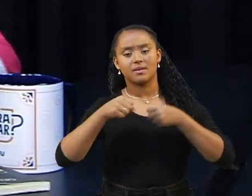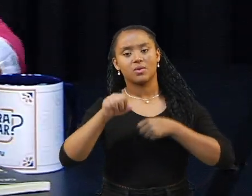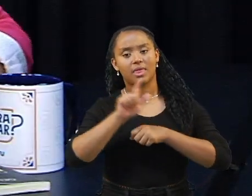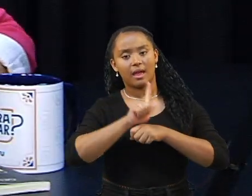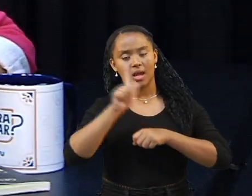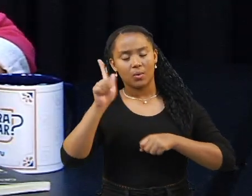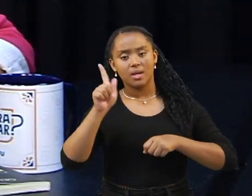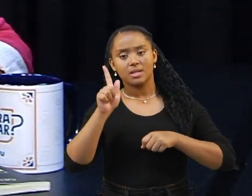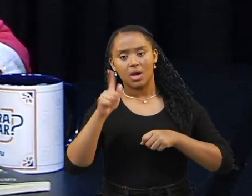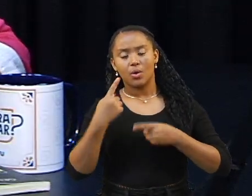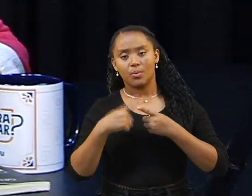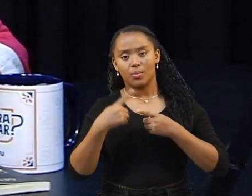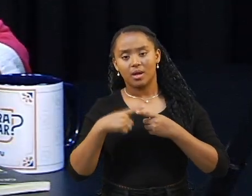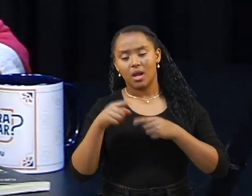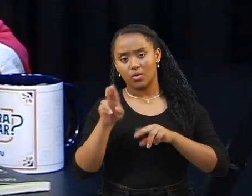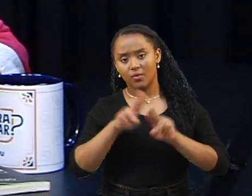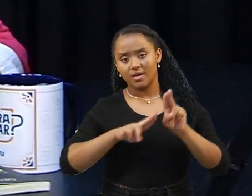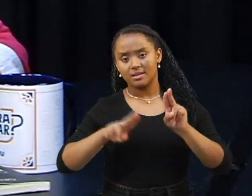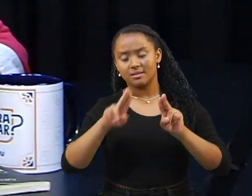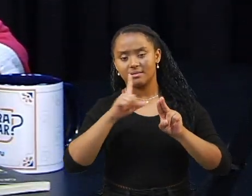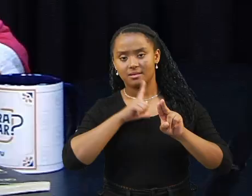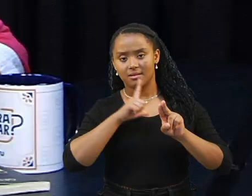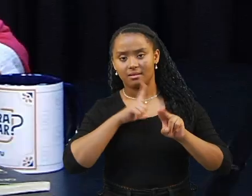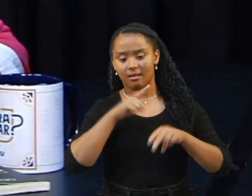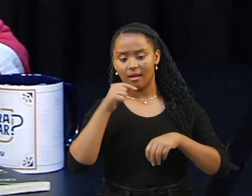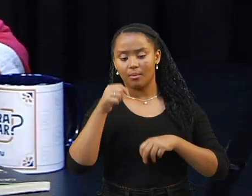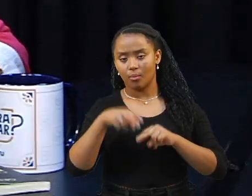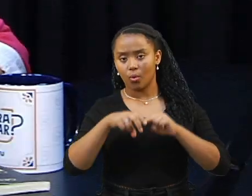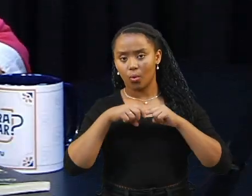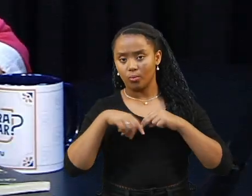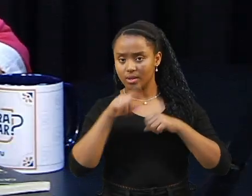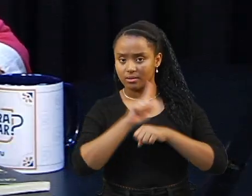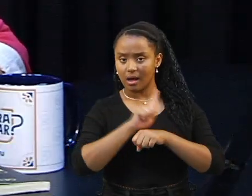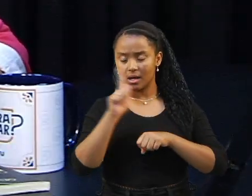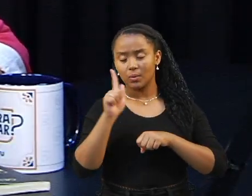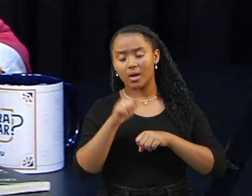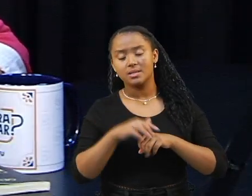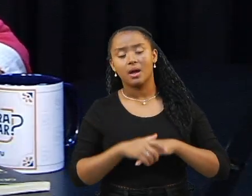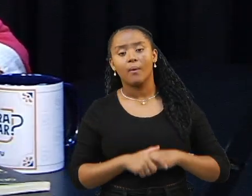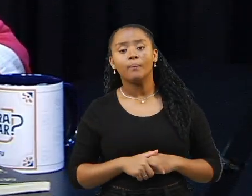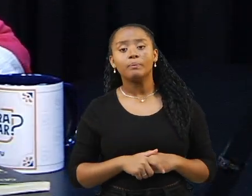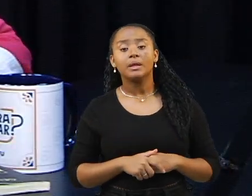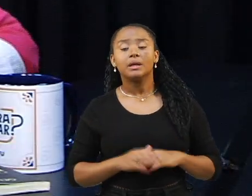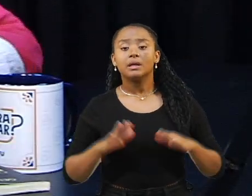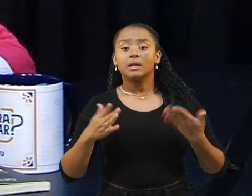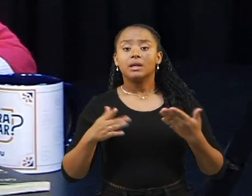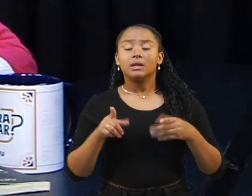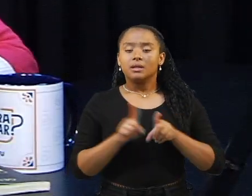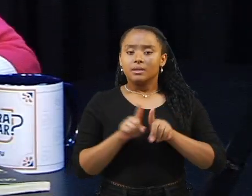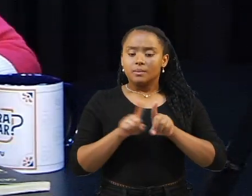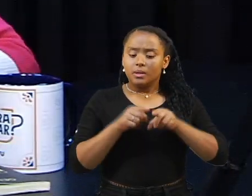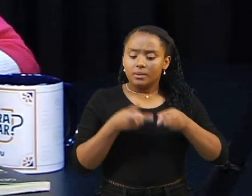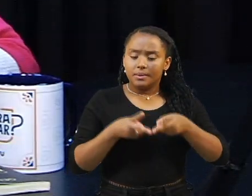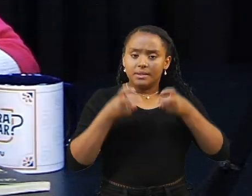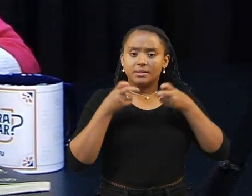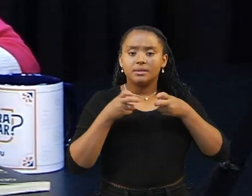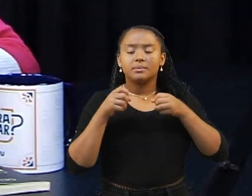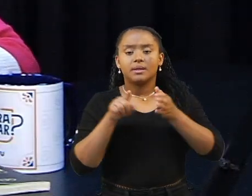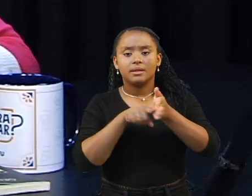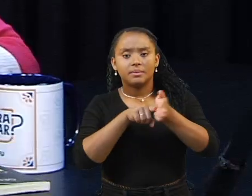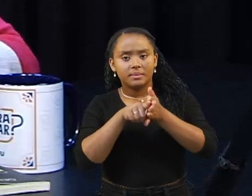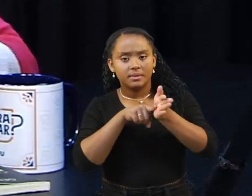defensora da graduação, que a universidade existe por ela, né? Para a graduação, e eu